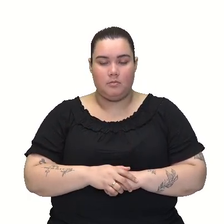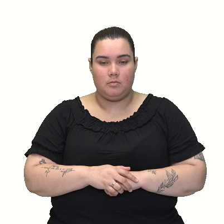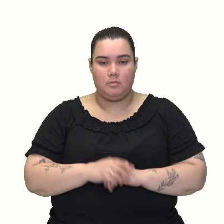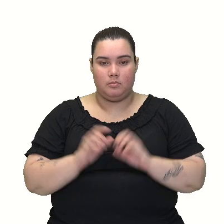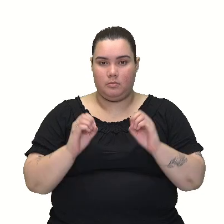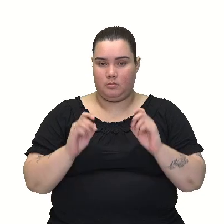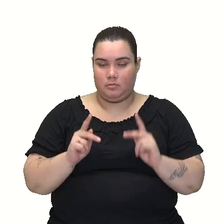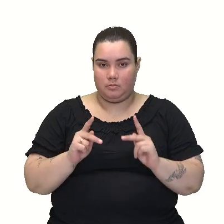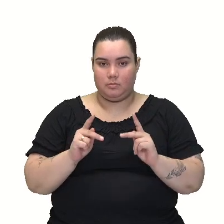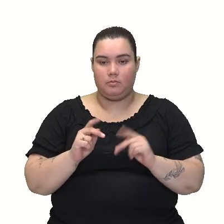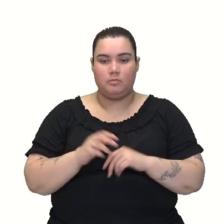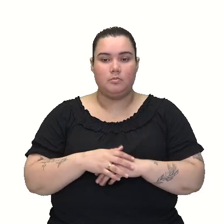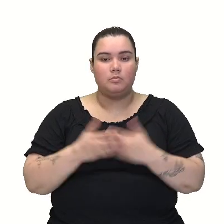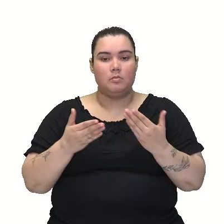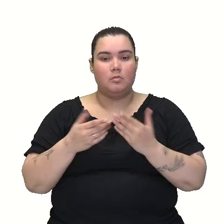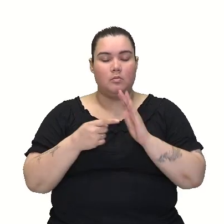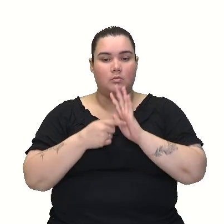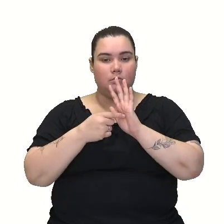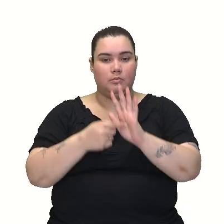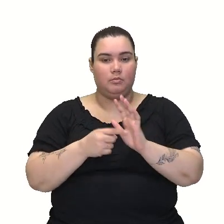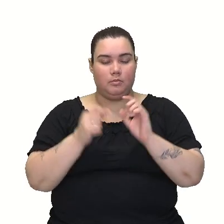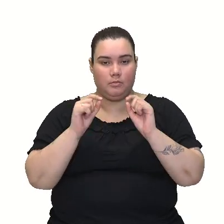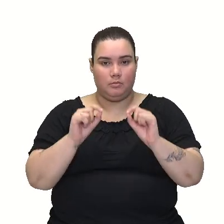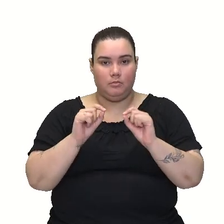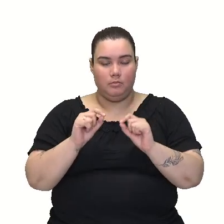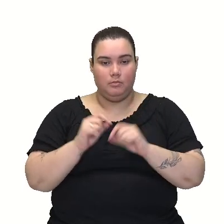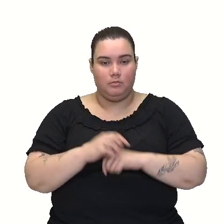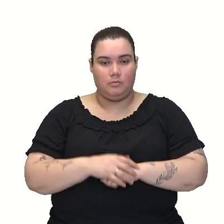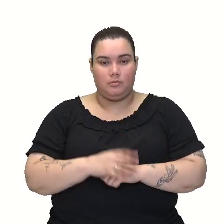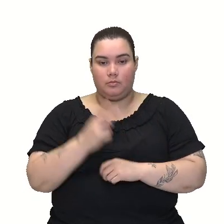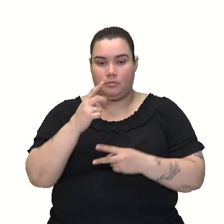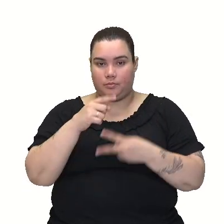Ok? E aí eu quero mostrar duas coisas para vocês aqui.